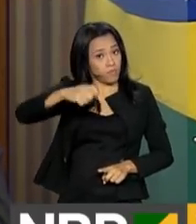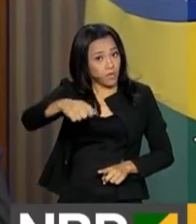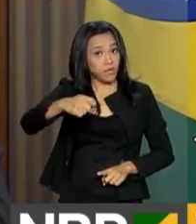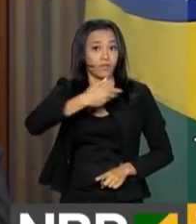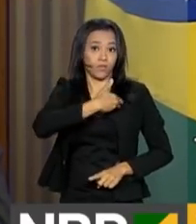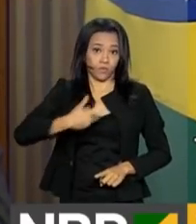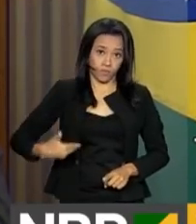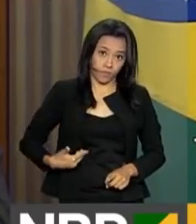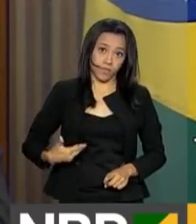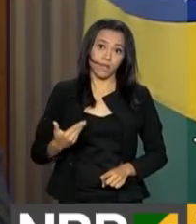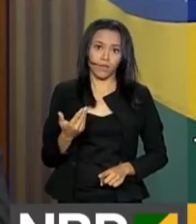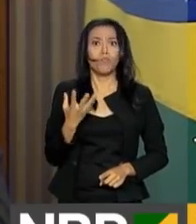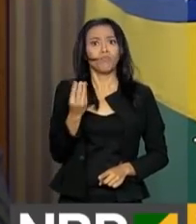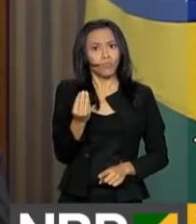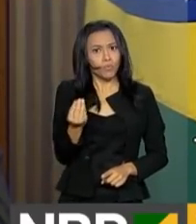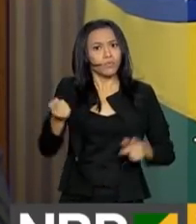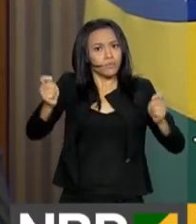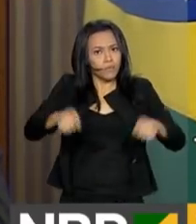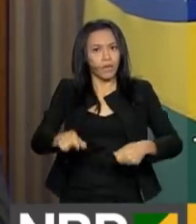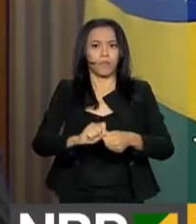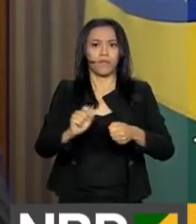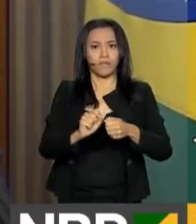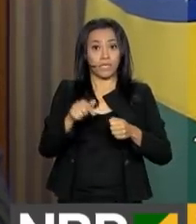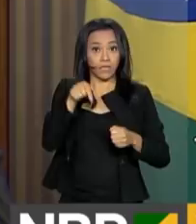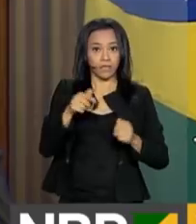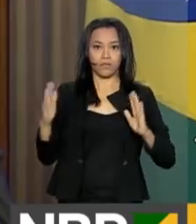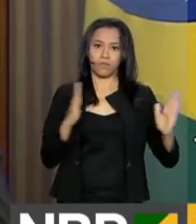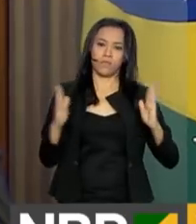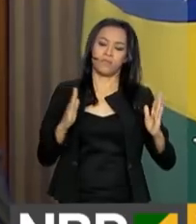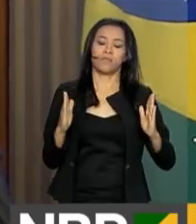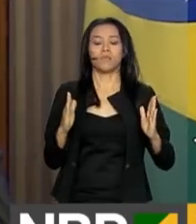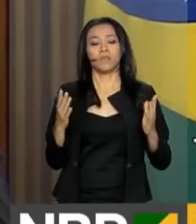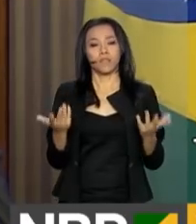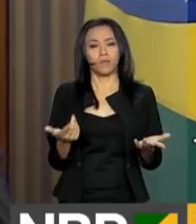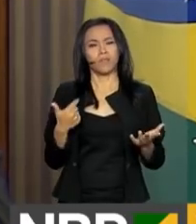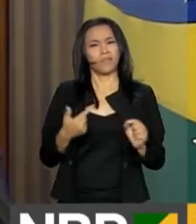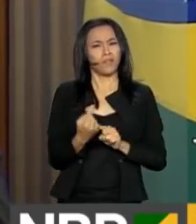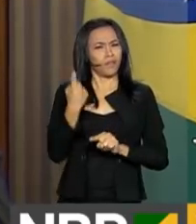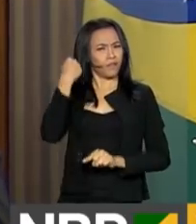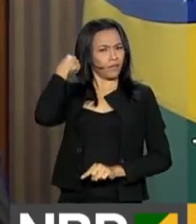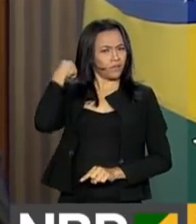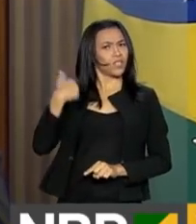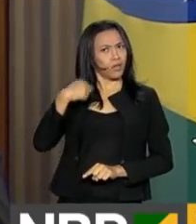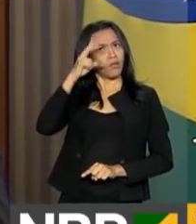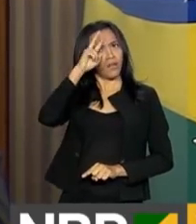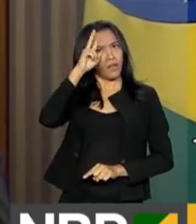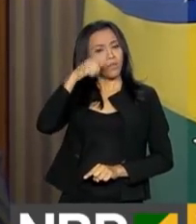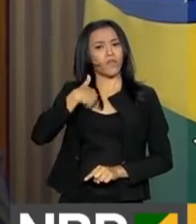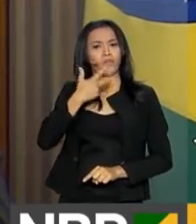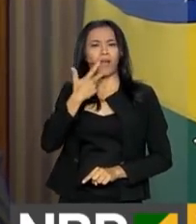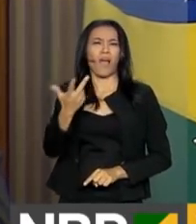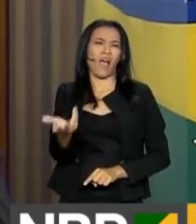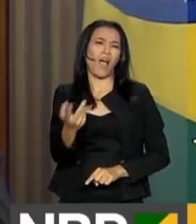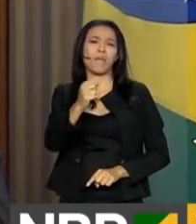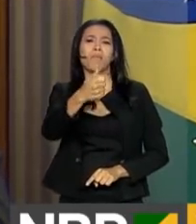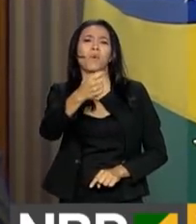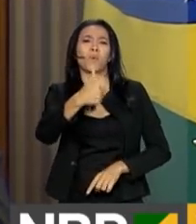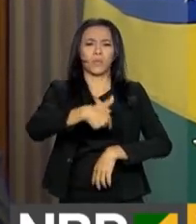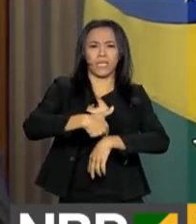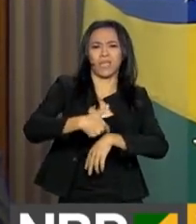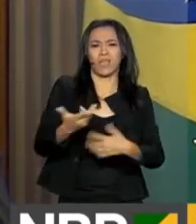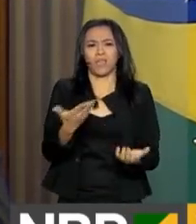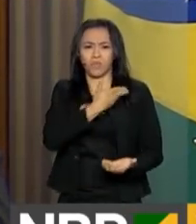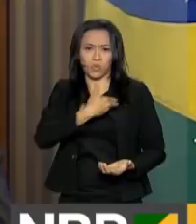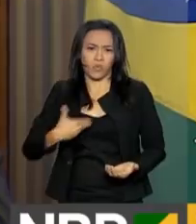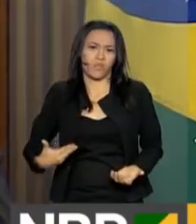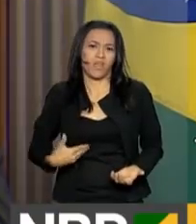muito se pode fazer né desde o começo eu me recordo edinho será mas o governo tem pouco tempo certo